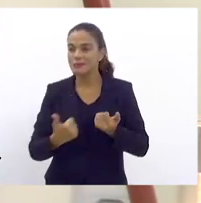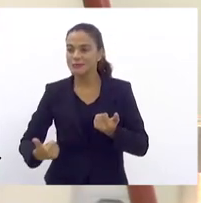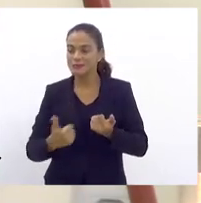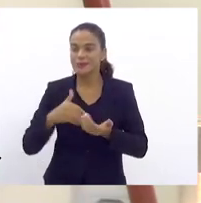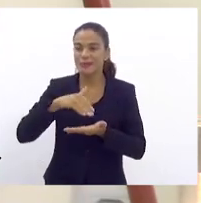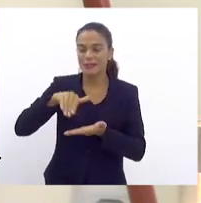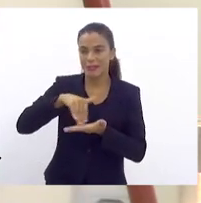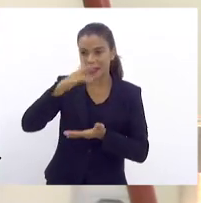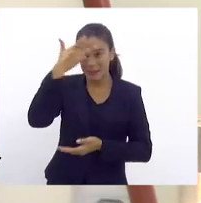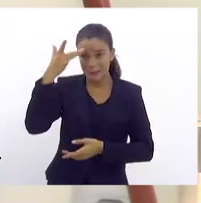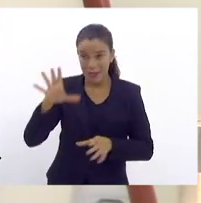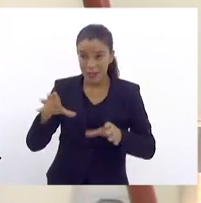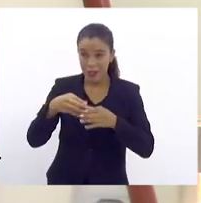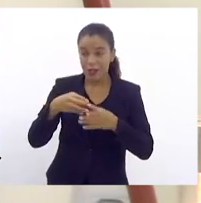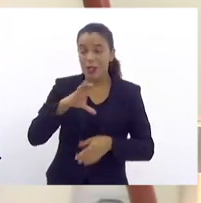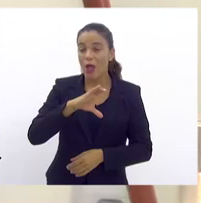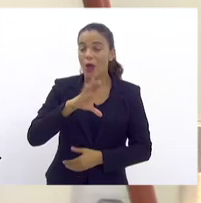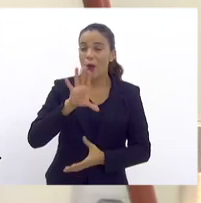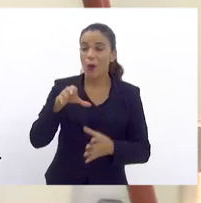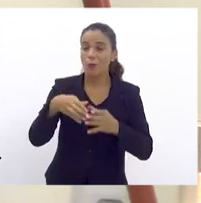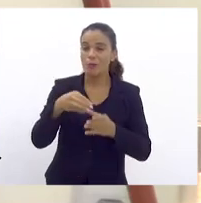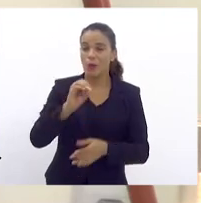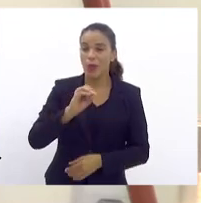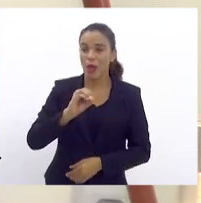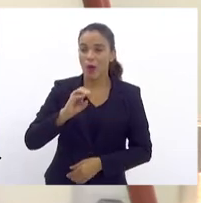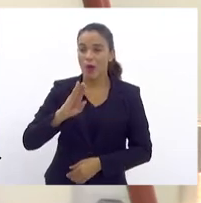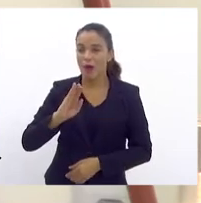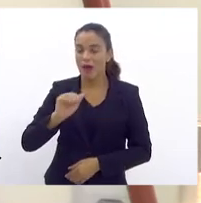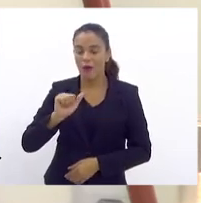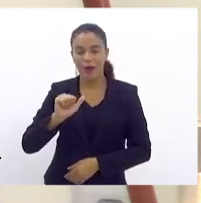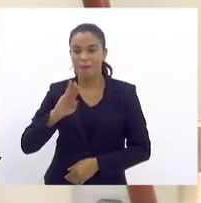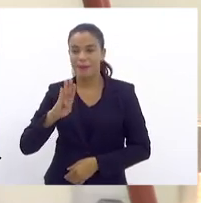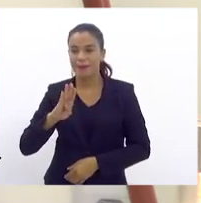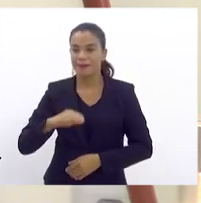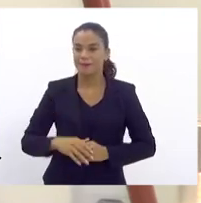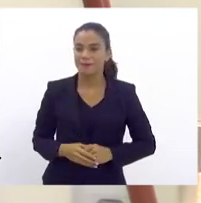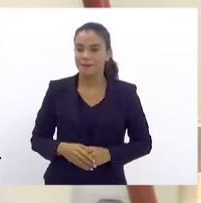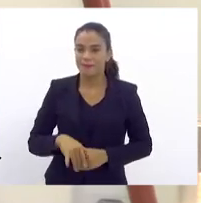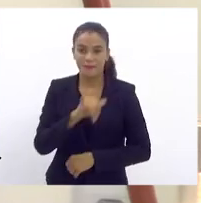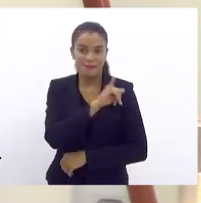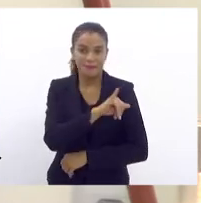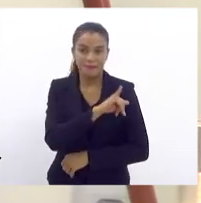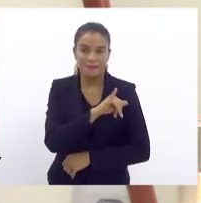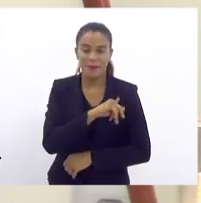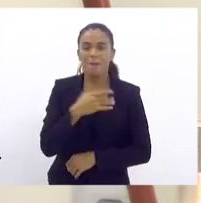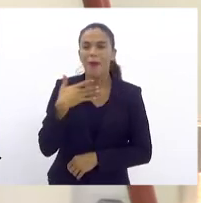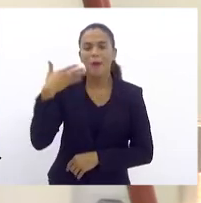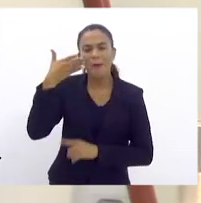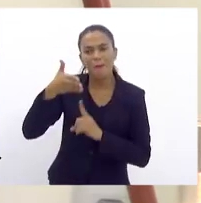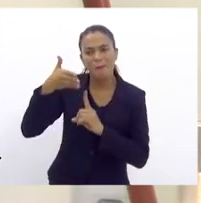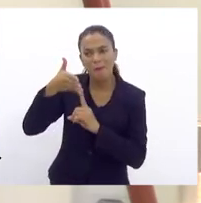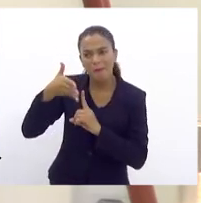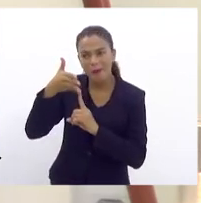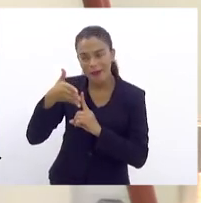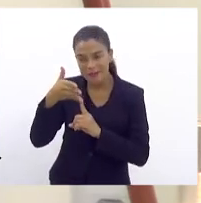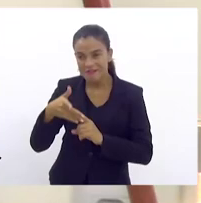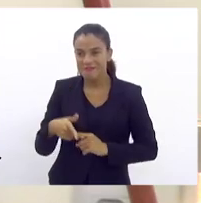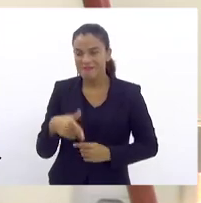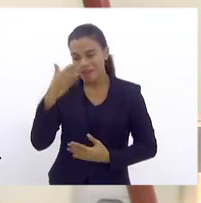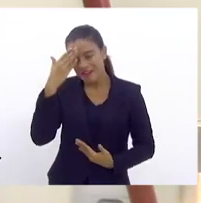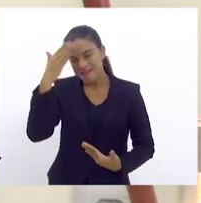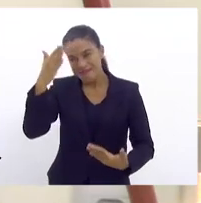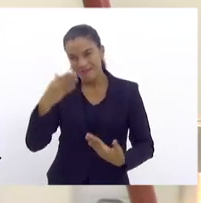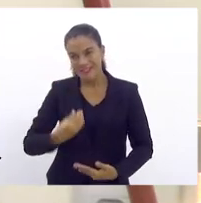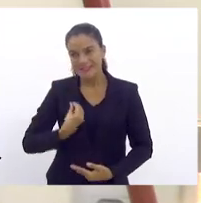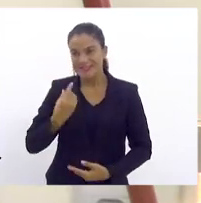coordenadora da Comissão da pessoa com deficiência da OAB do Rio de Janeiro para uma palavra muito obrigado Dr Geraldo pela